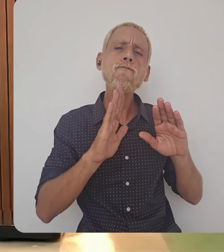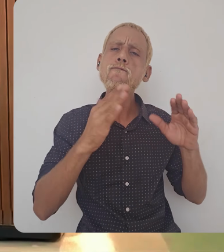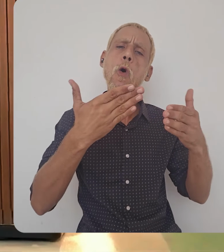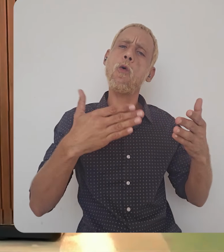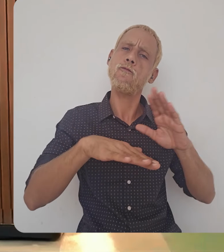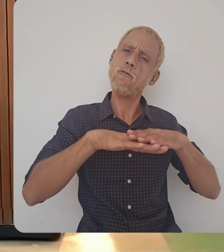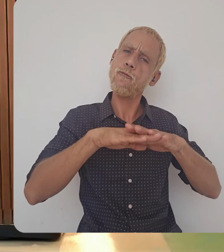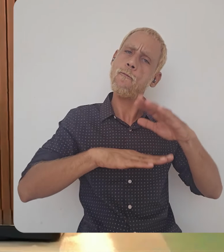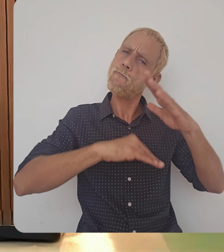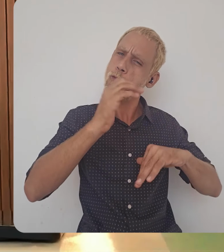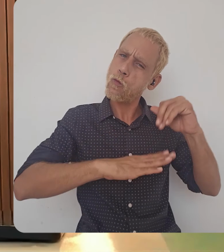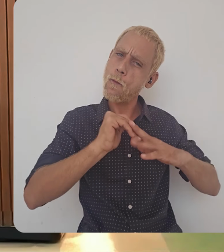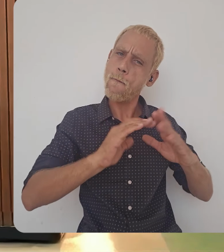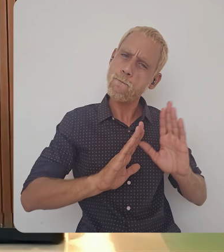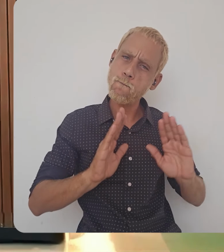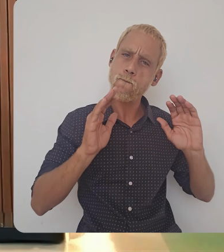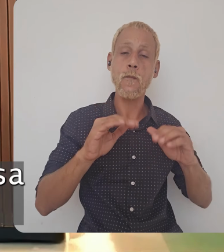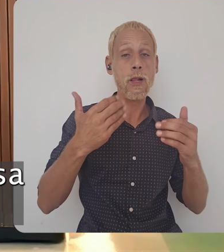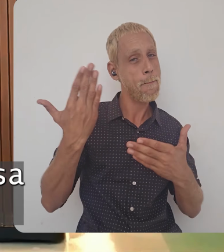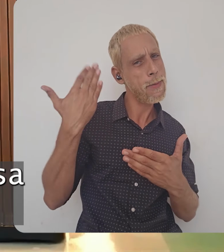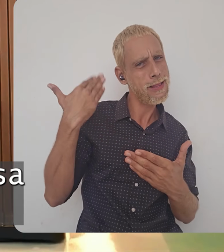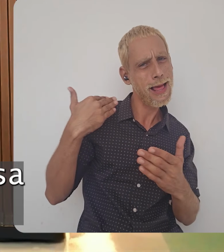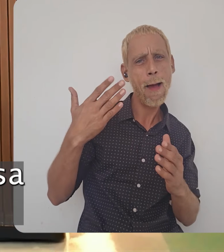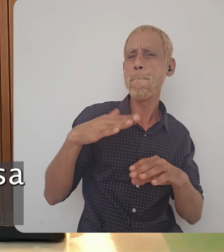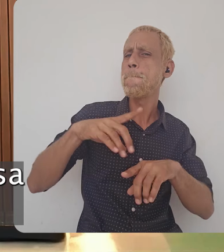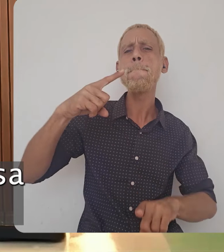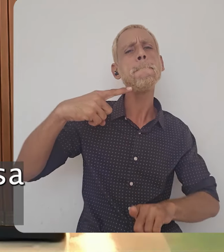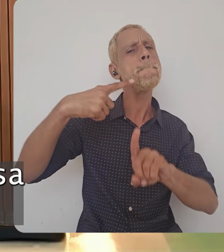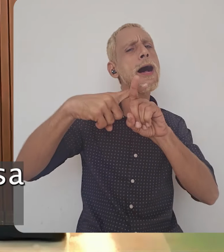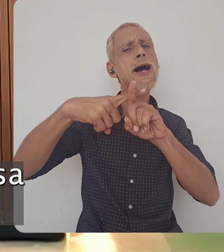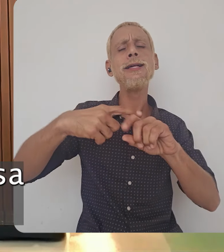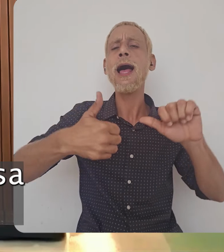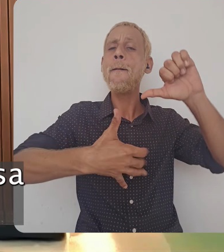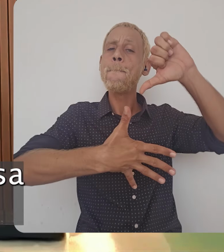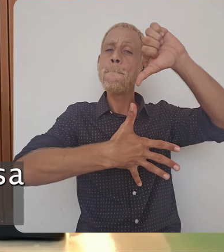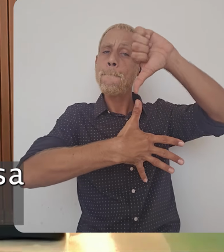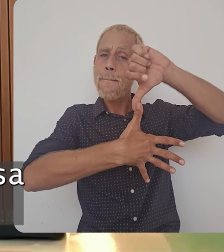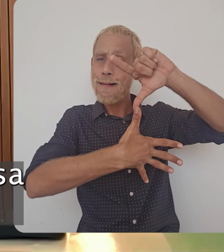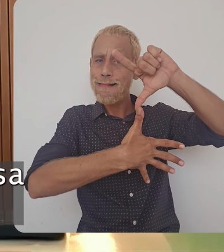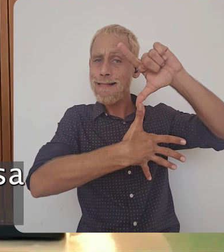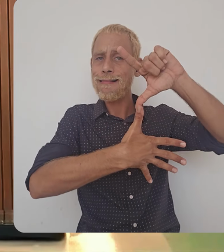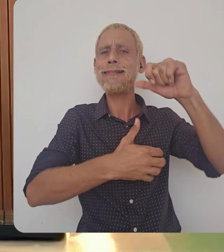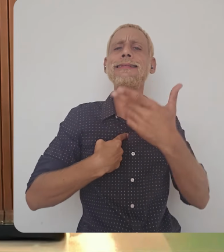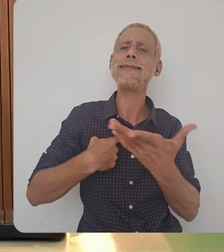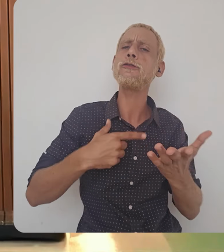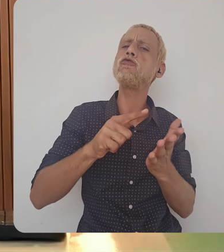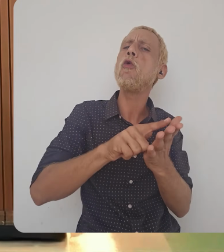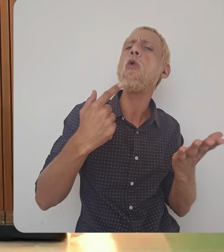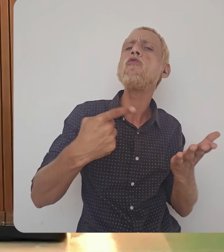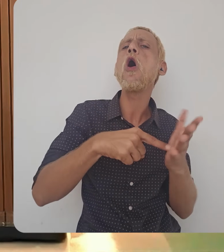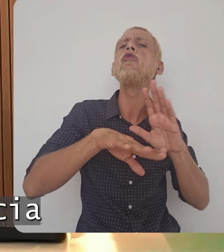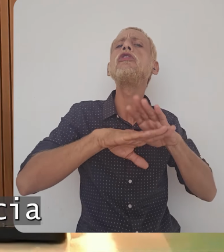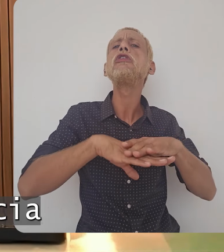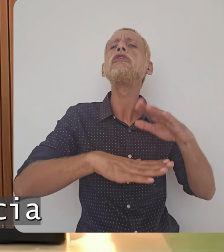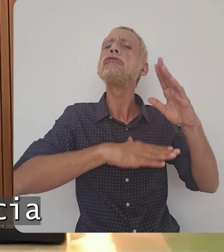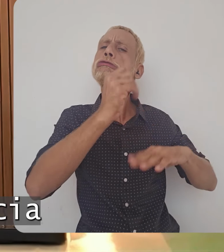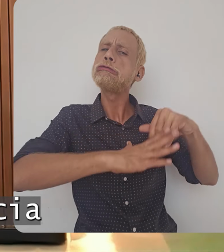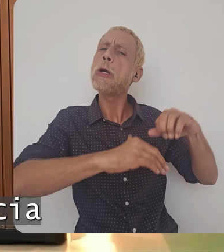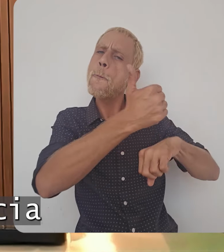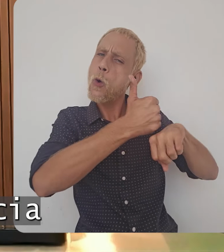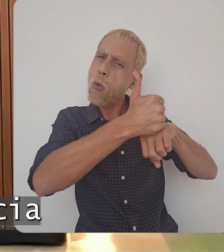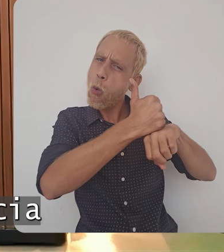fazia num trabalho profissional de muita devoção. A importância de ser o veículo de imprensa mais antigo da América Latina envolve responsabilidade. Faço aqui